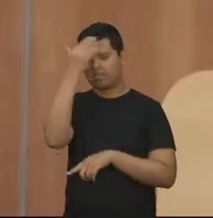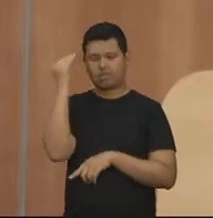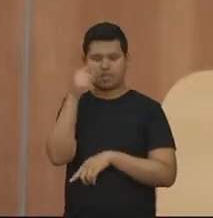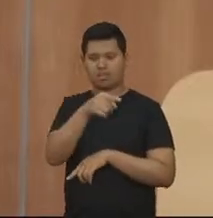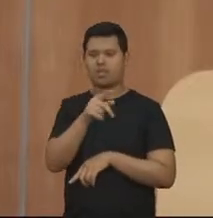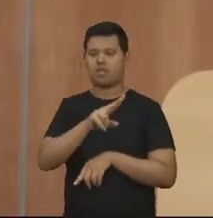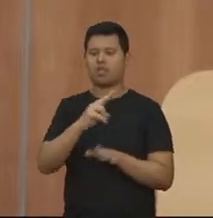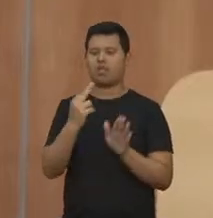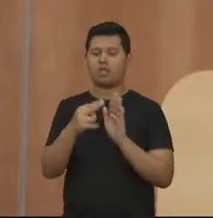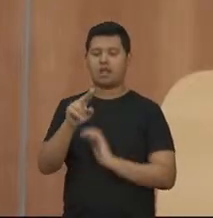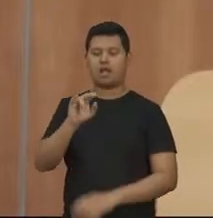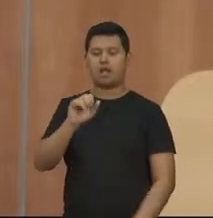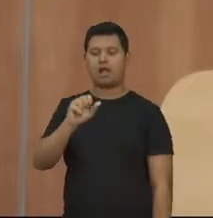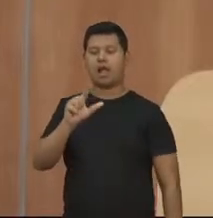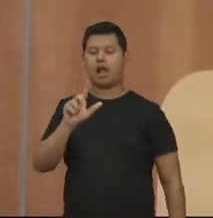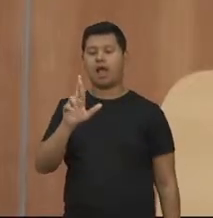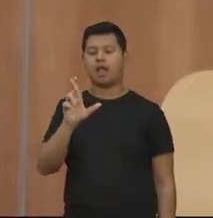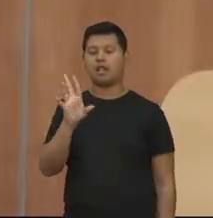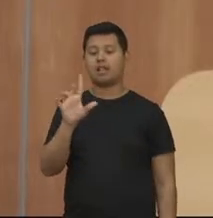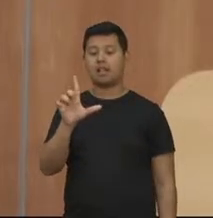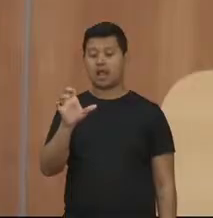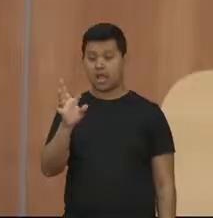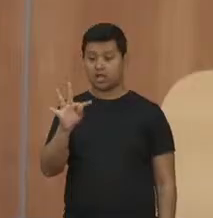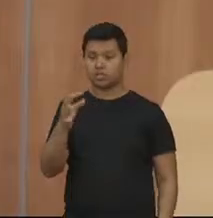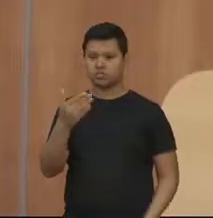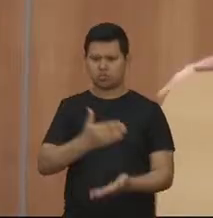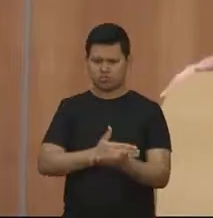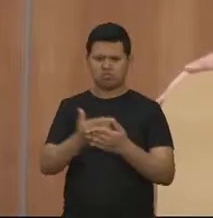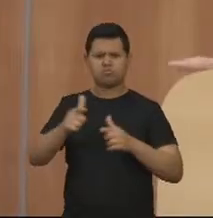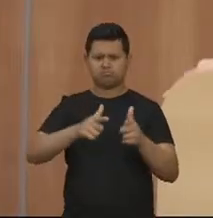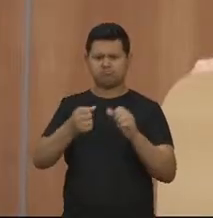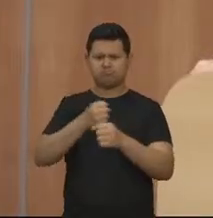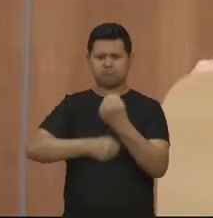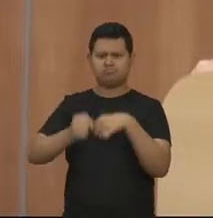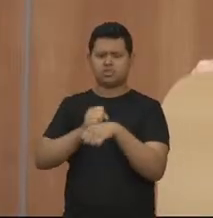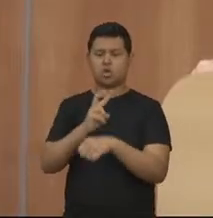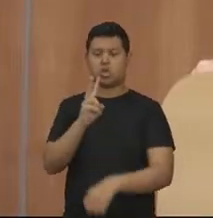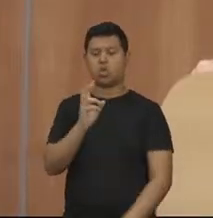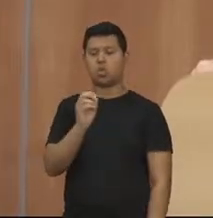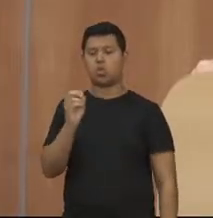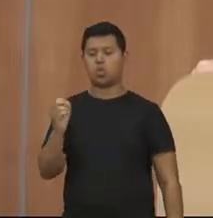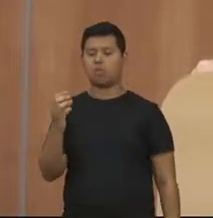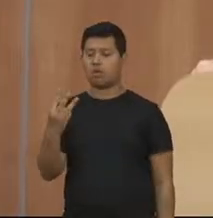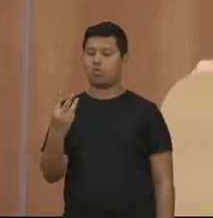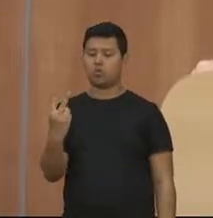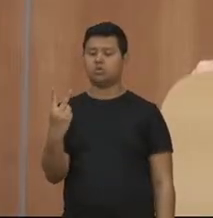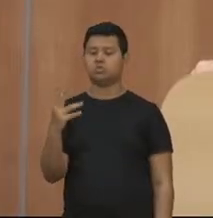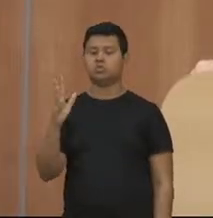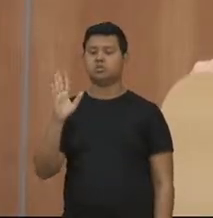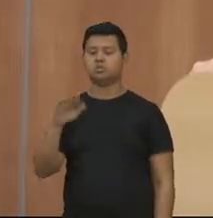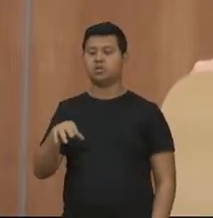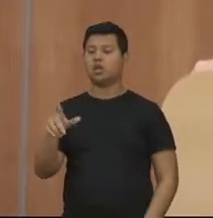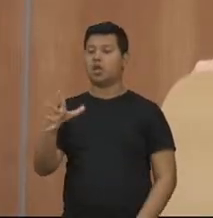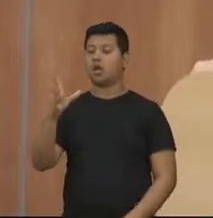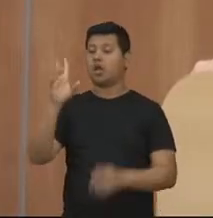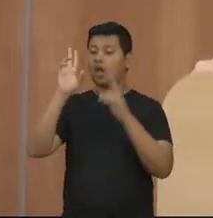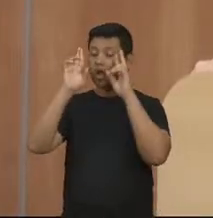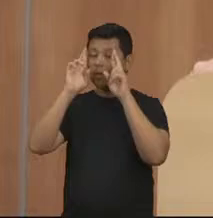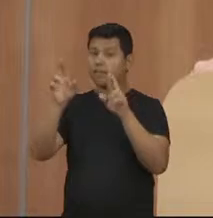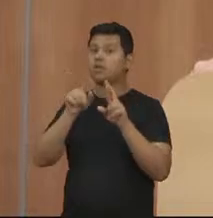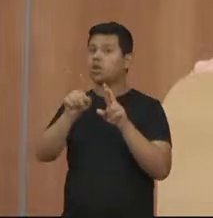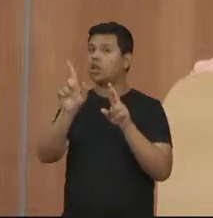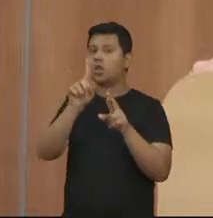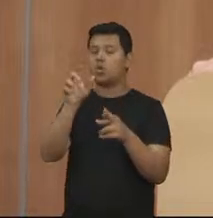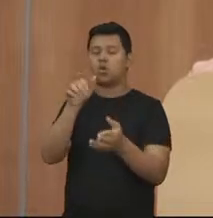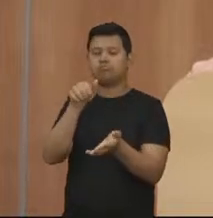que lá no passado começou esse trabalho, lá em 2002, 2003, que você tem que respeitar, Marcelo, não é pela